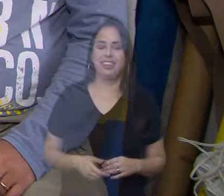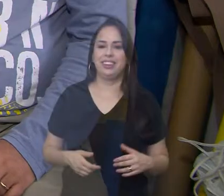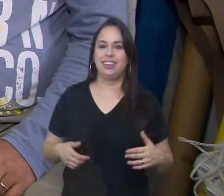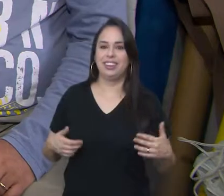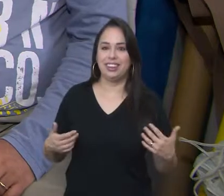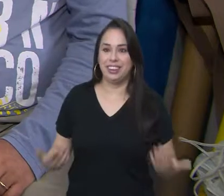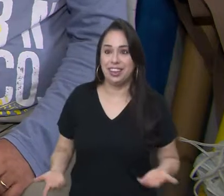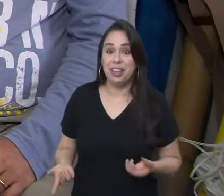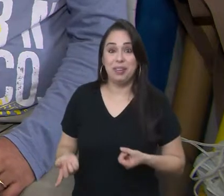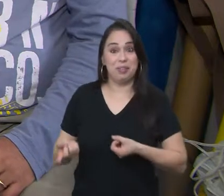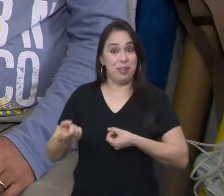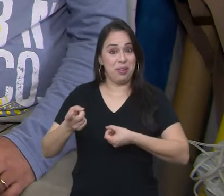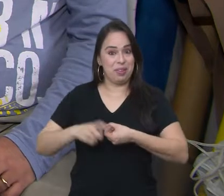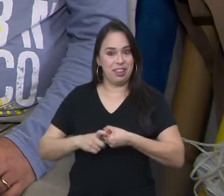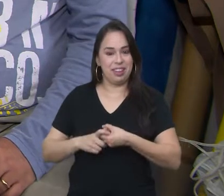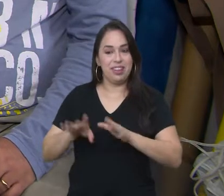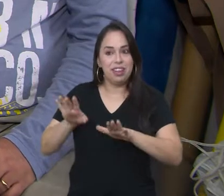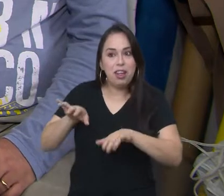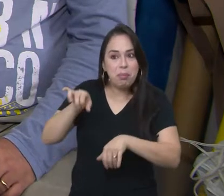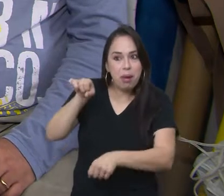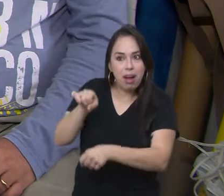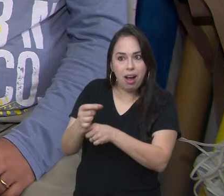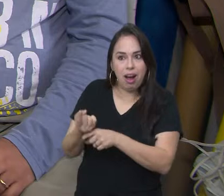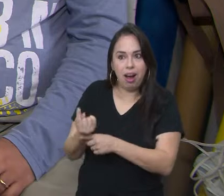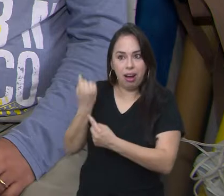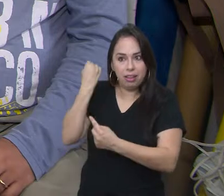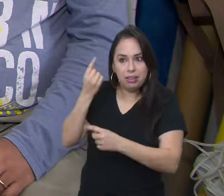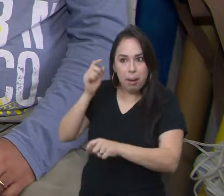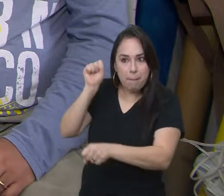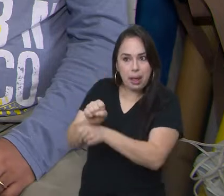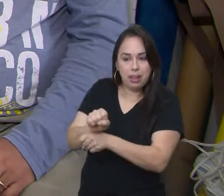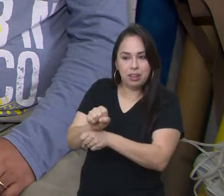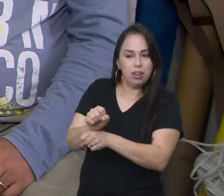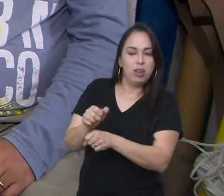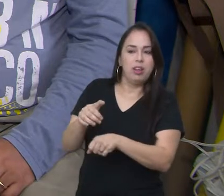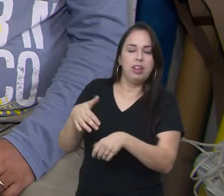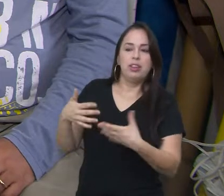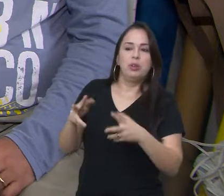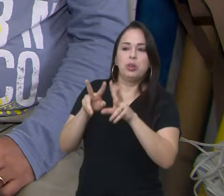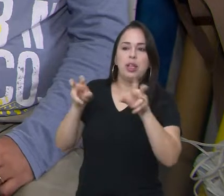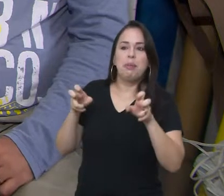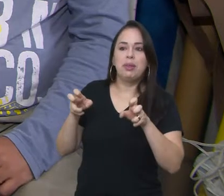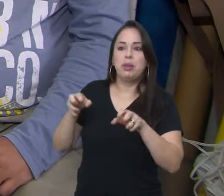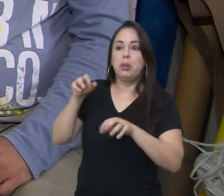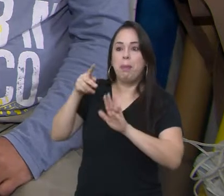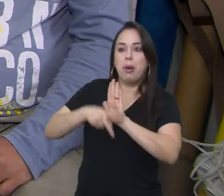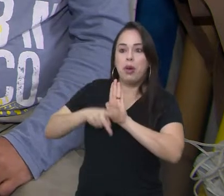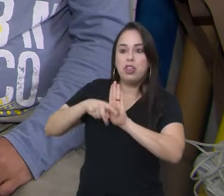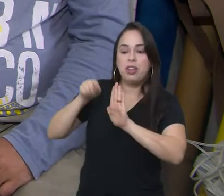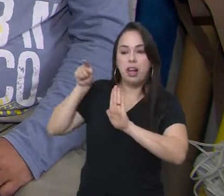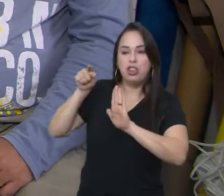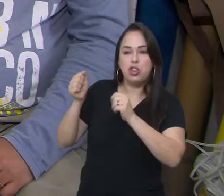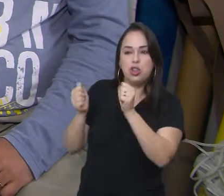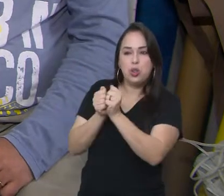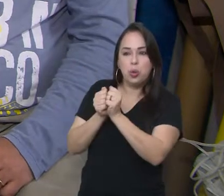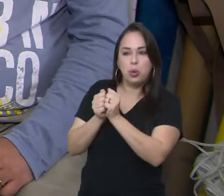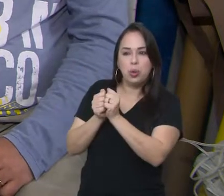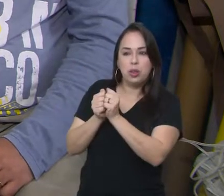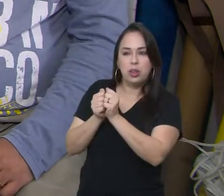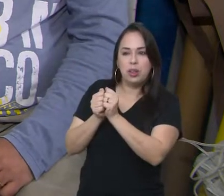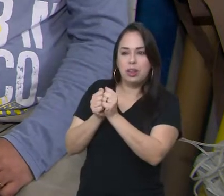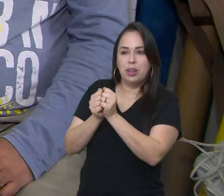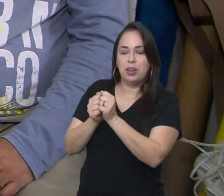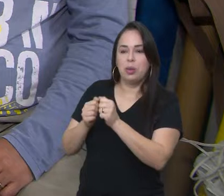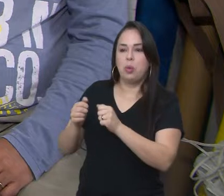Bom, agora a gente está de volta e a gente tinha parado a conversa falando do projeto que você desenvolve lá com o